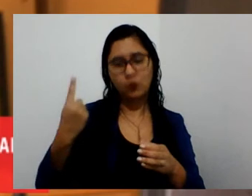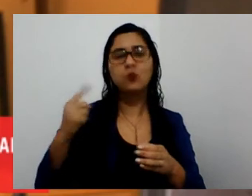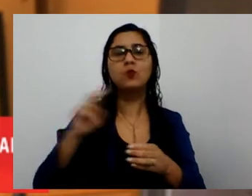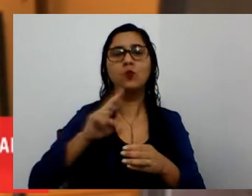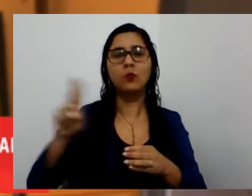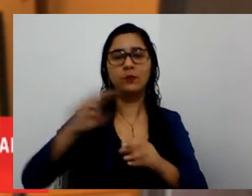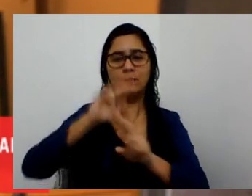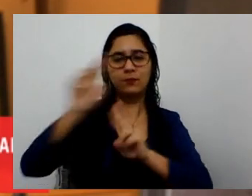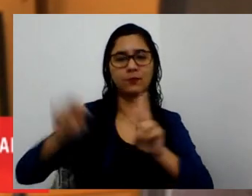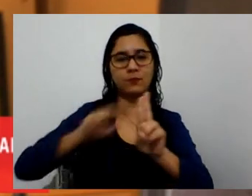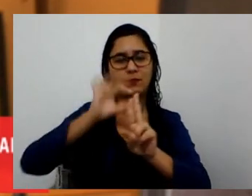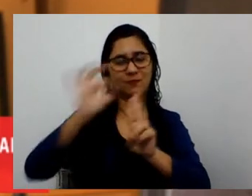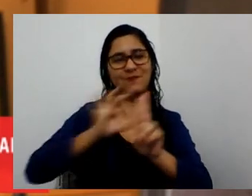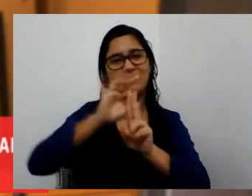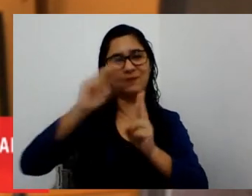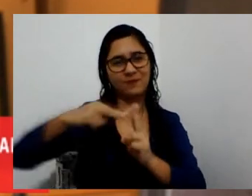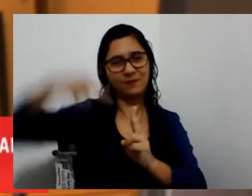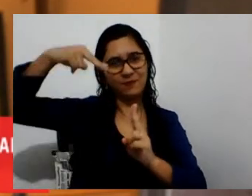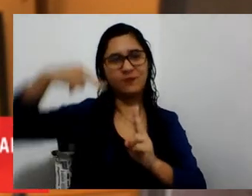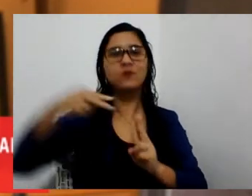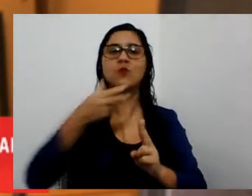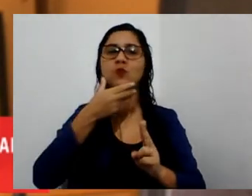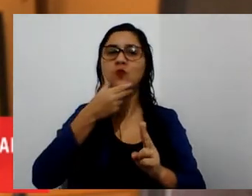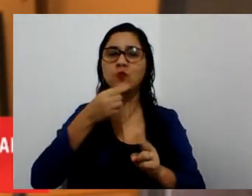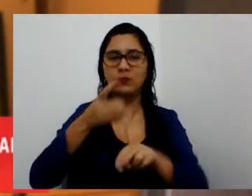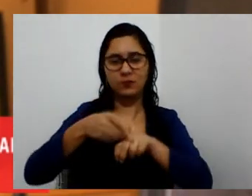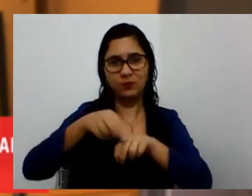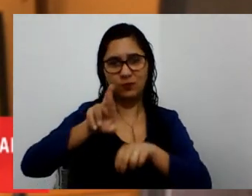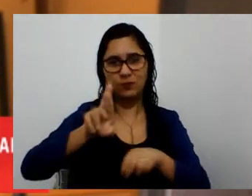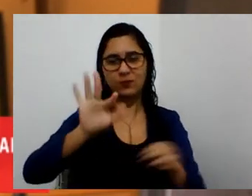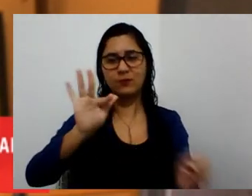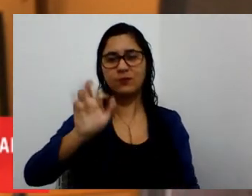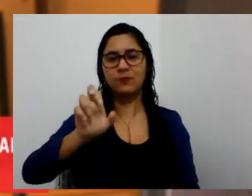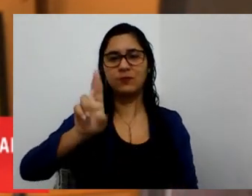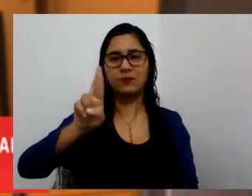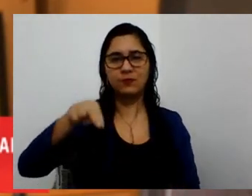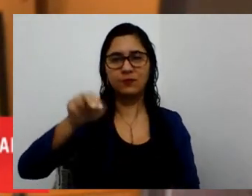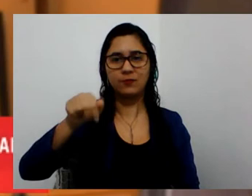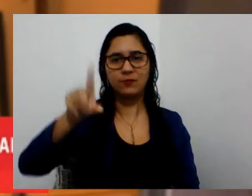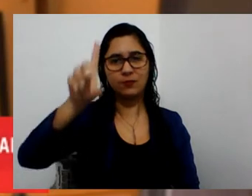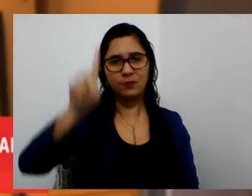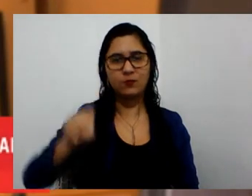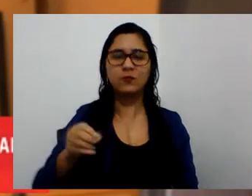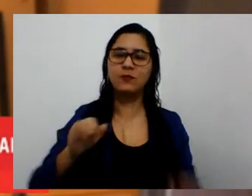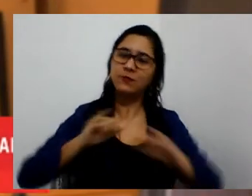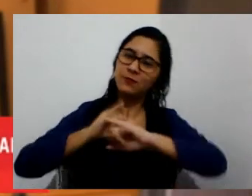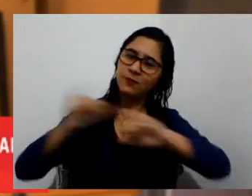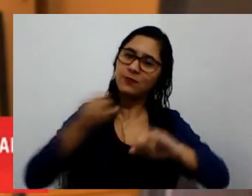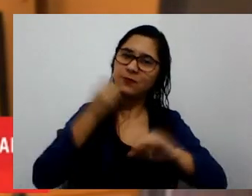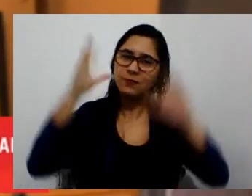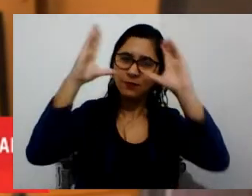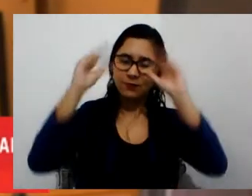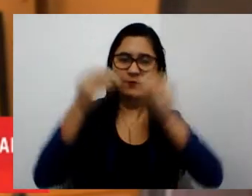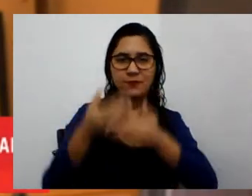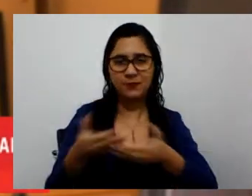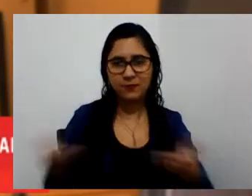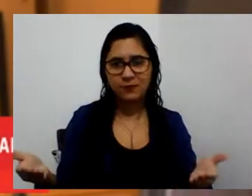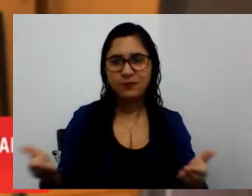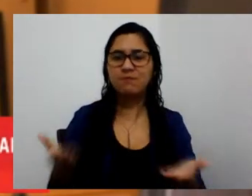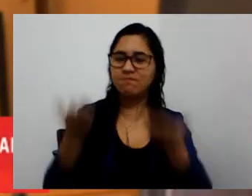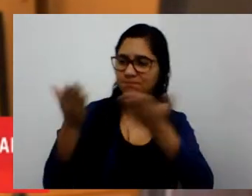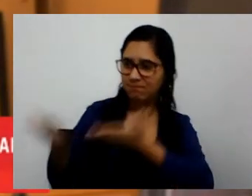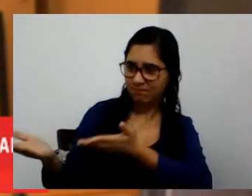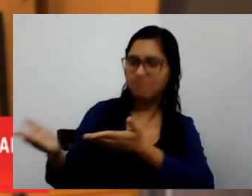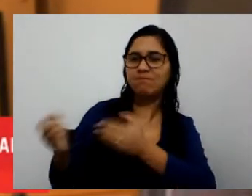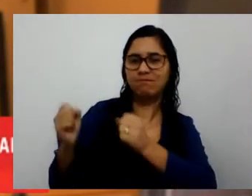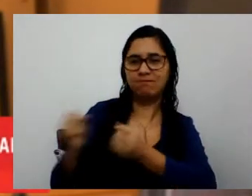notável. Professor Dr. Fernando Manuel Araújo Moreira, para dar o seu boa noite inicial. Professor Fernando, a